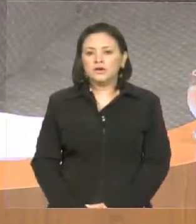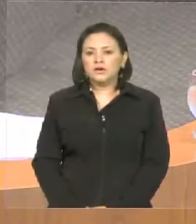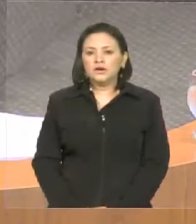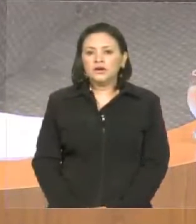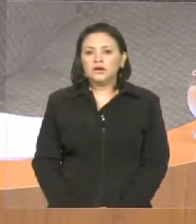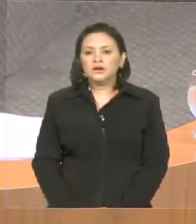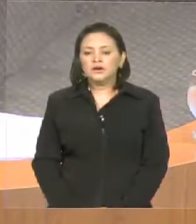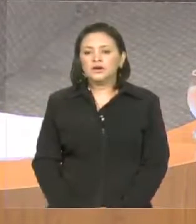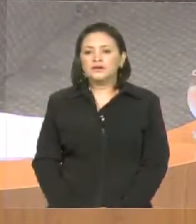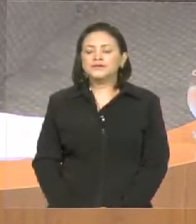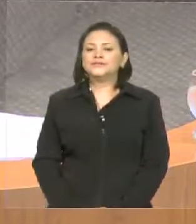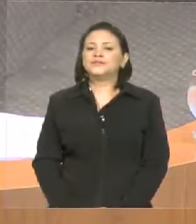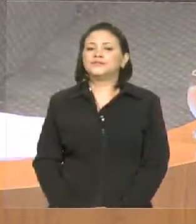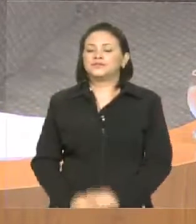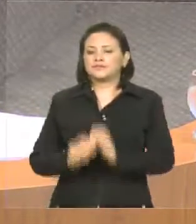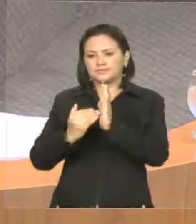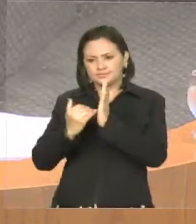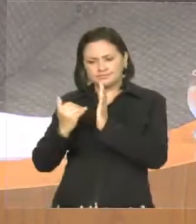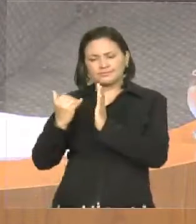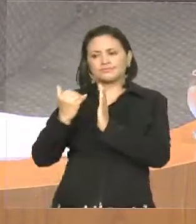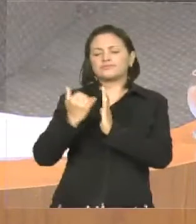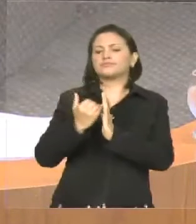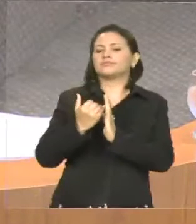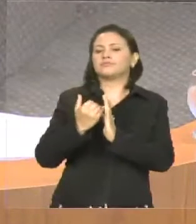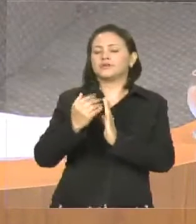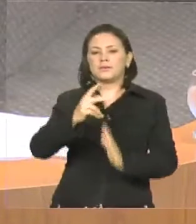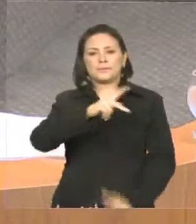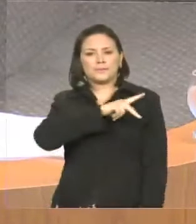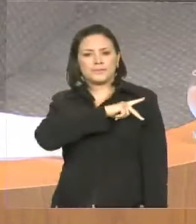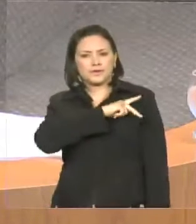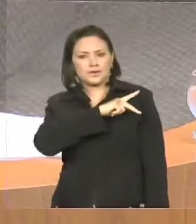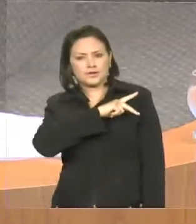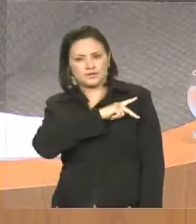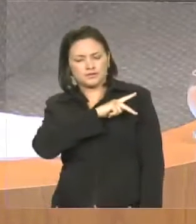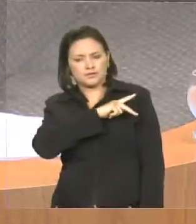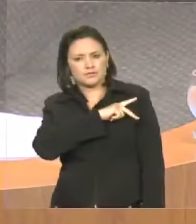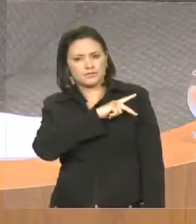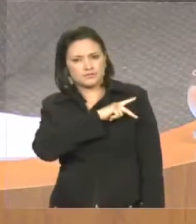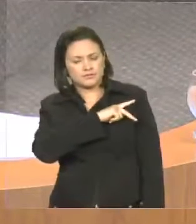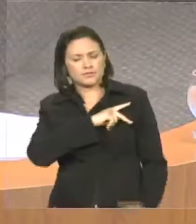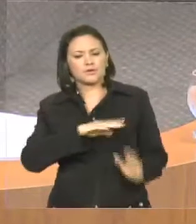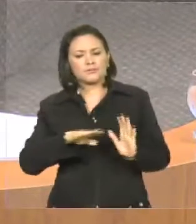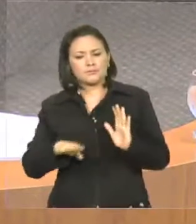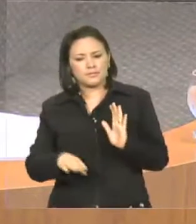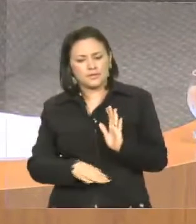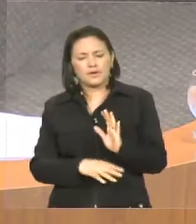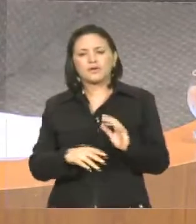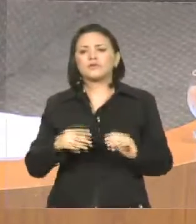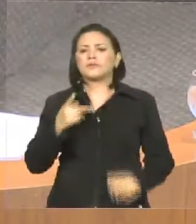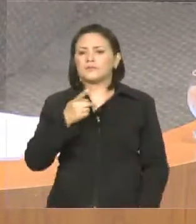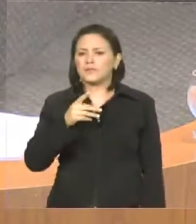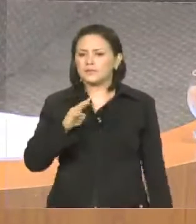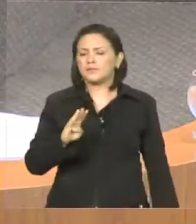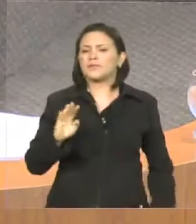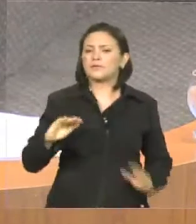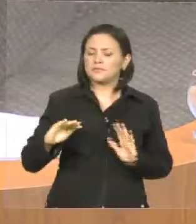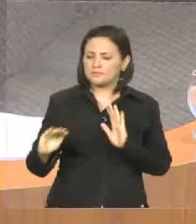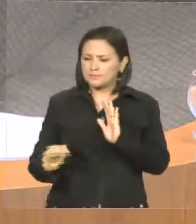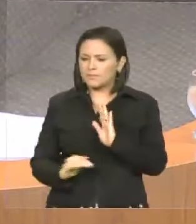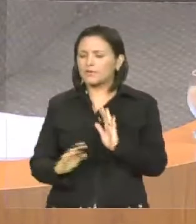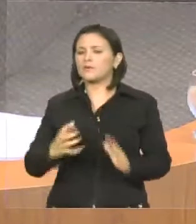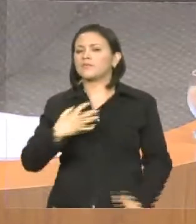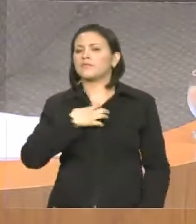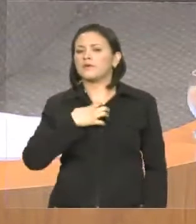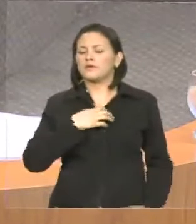da educação do Piauí, suplantamos o IDH da educação do Rio Grande do Norte, da Paraíba, da Bahia, perdendo apenas